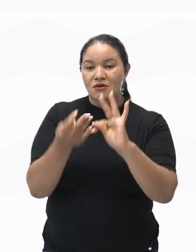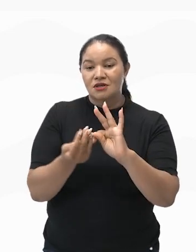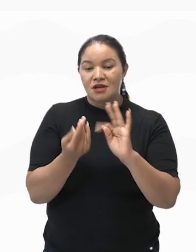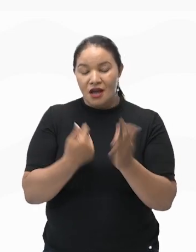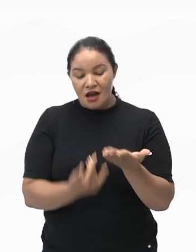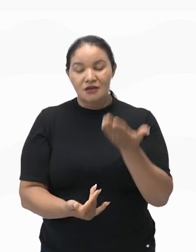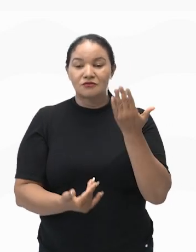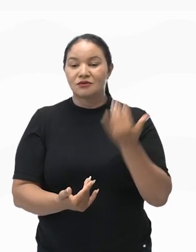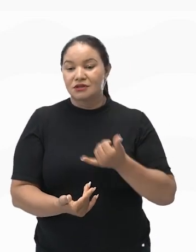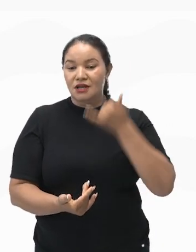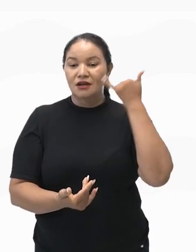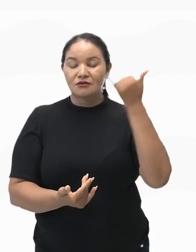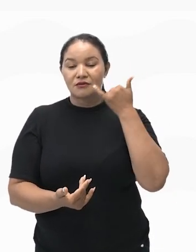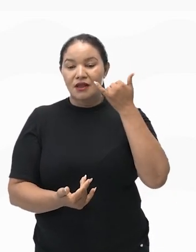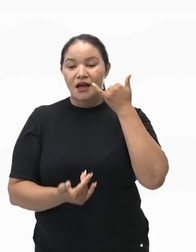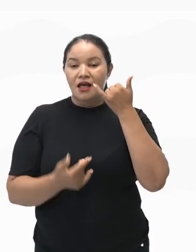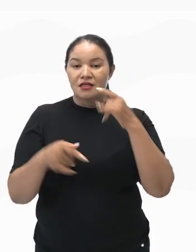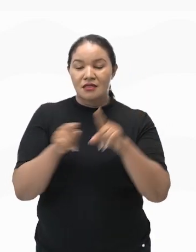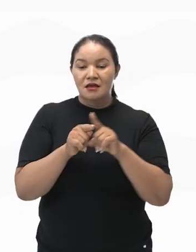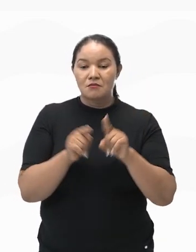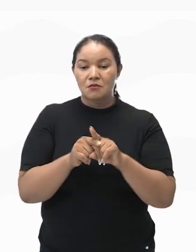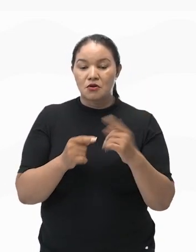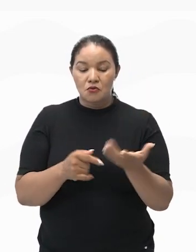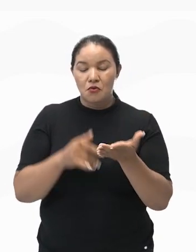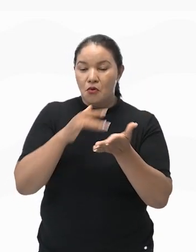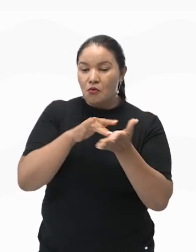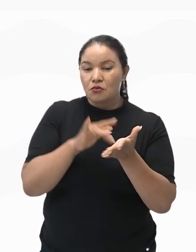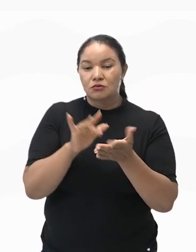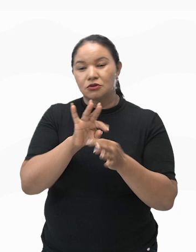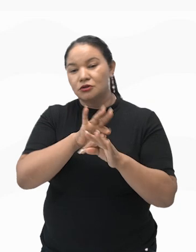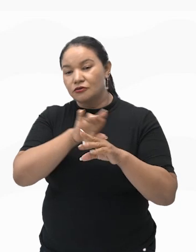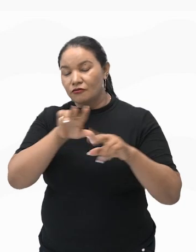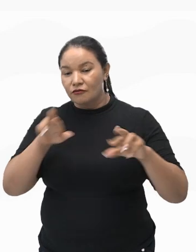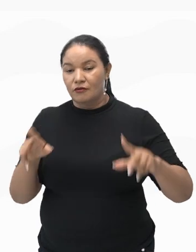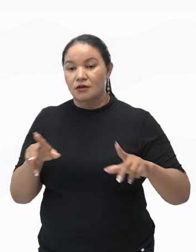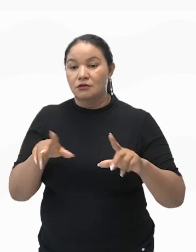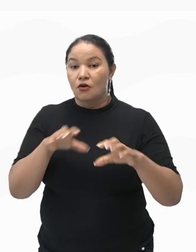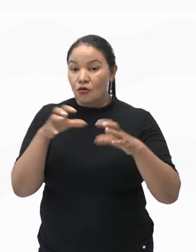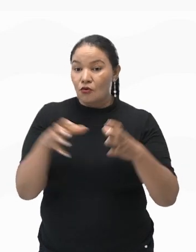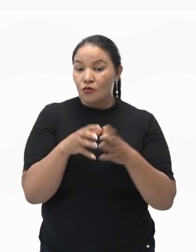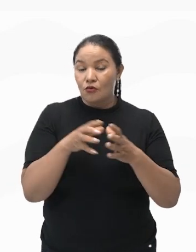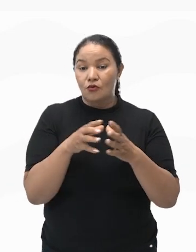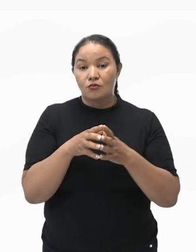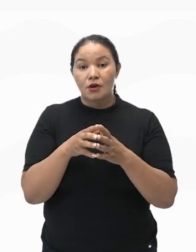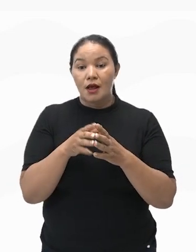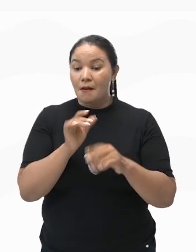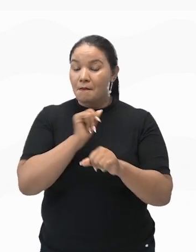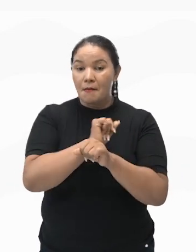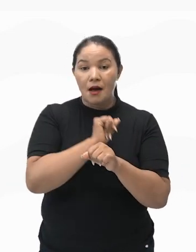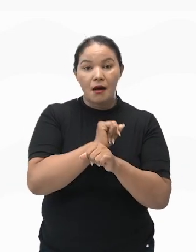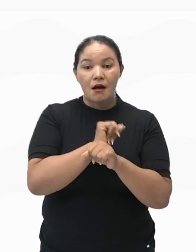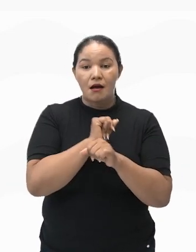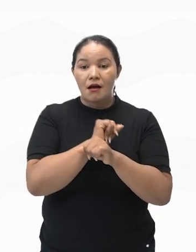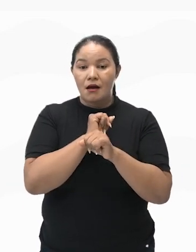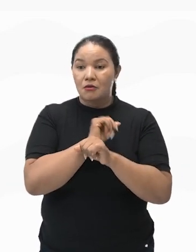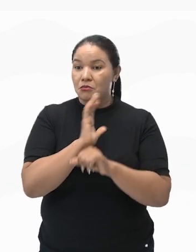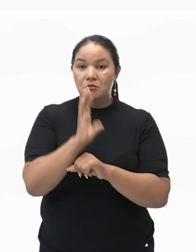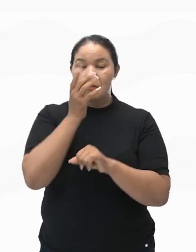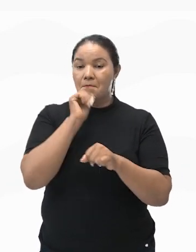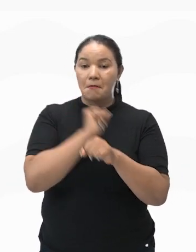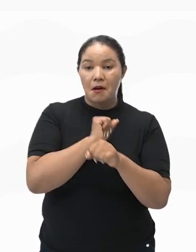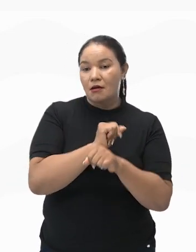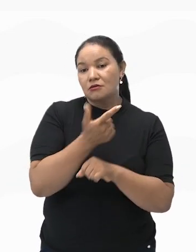celular, por exemplo, um gravador. Mas, gente, as comunidades indígenas não estão paralisadas no tempo. Elas